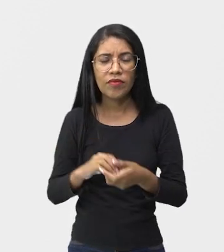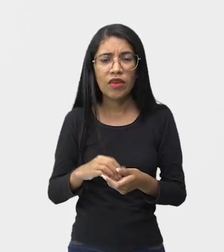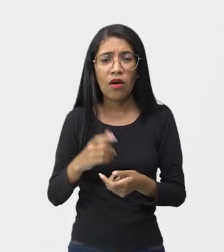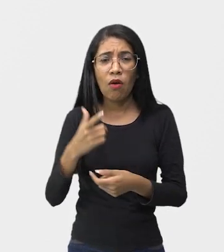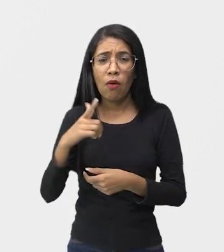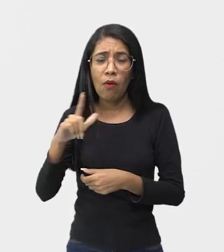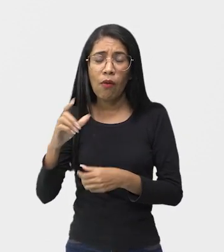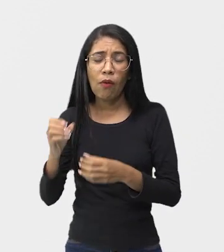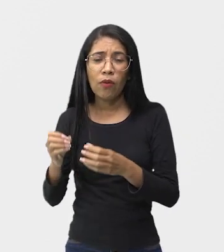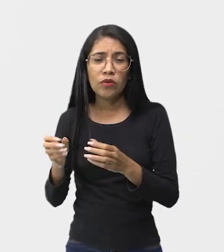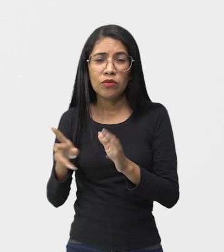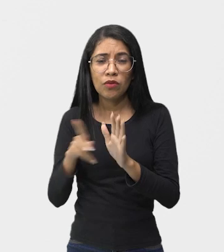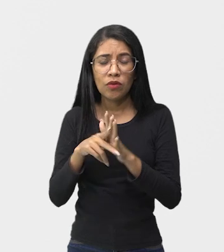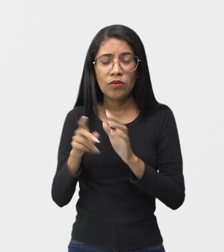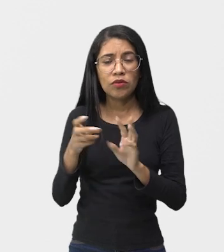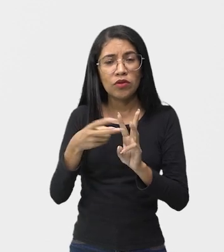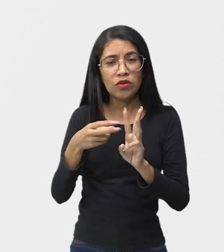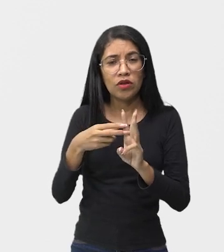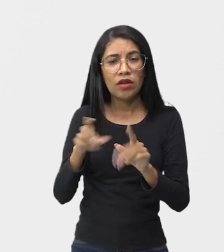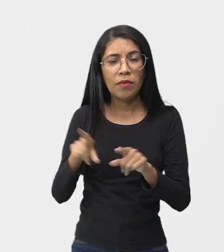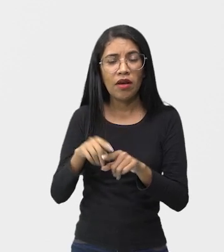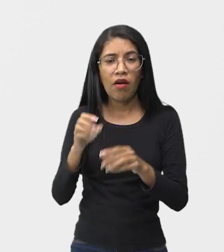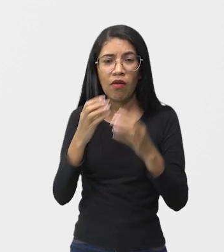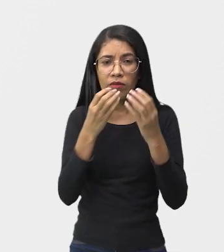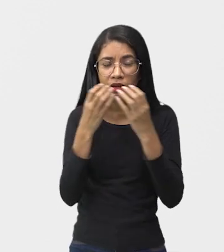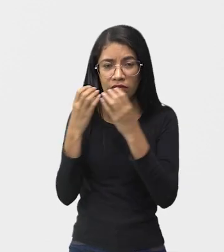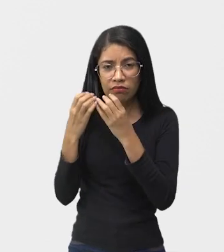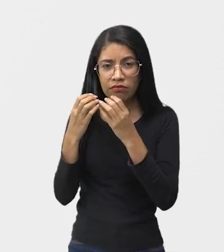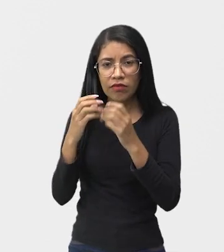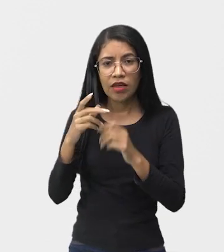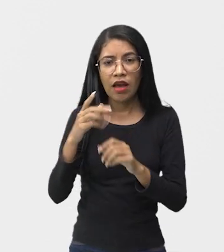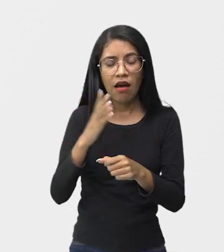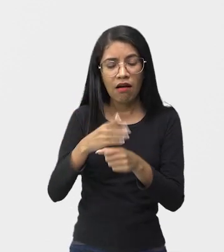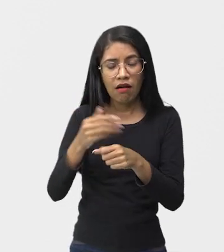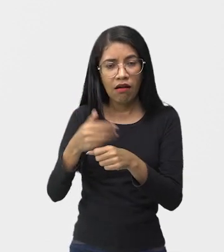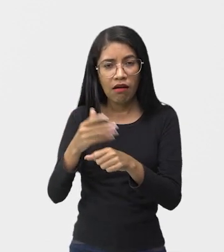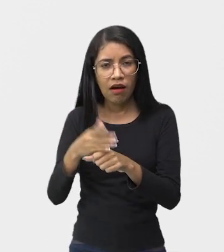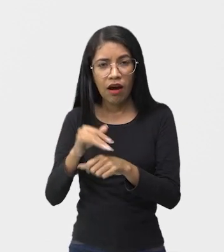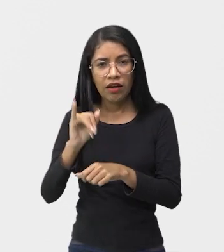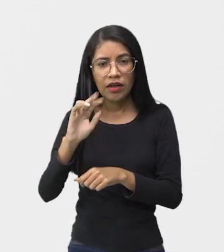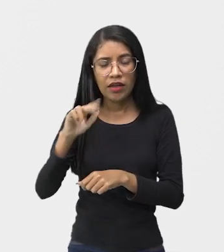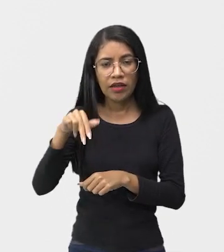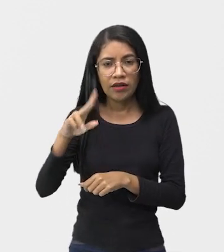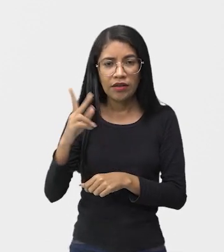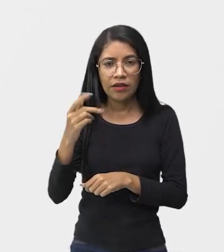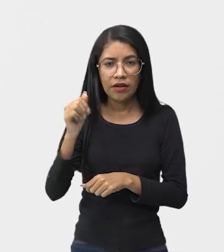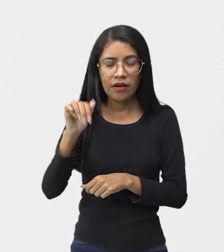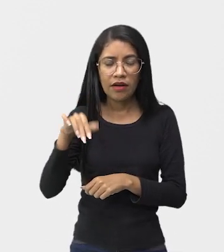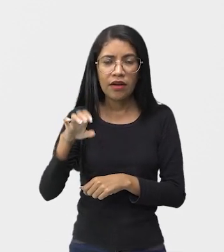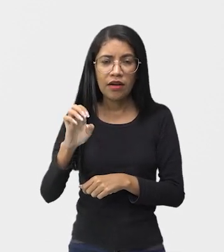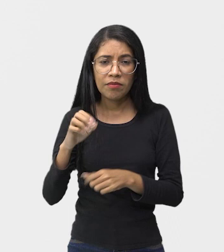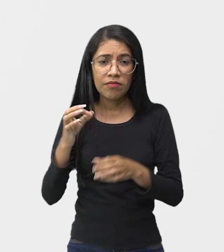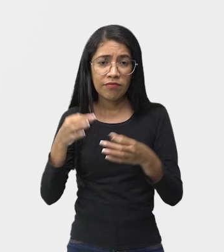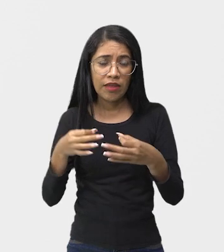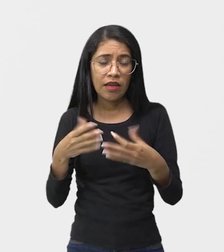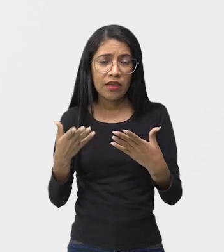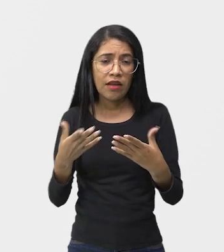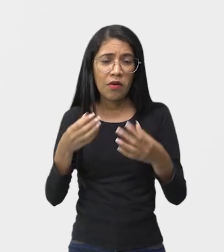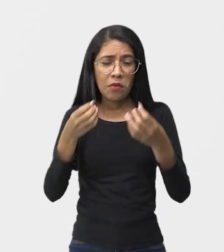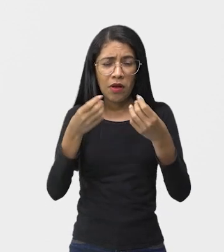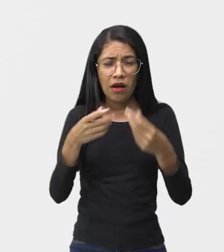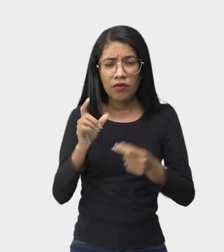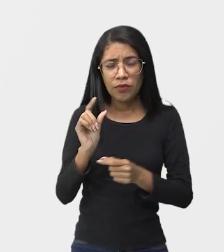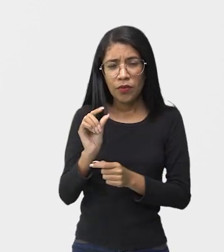de origem indígena são o milho, o palmito, a batata e o inhame, certo? Então, falando um pouquinho